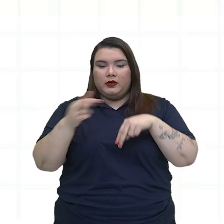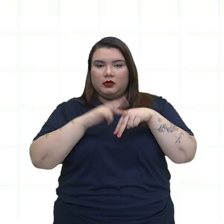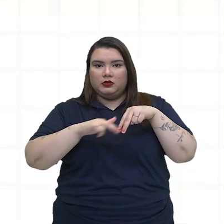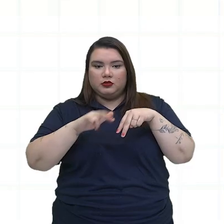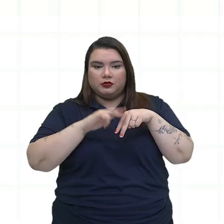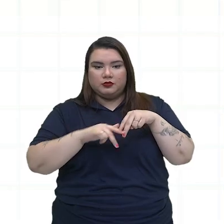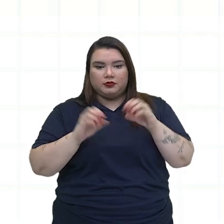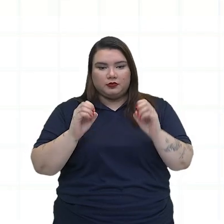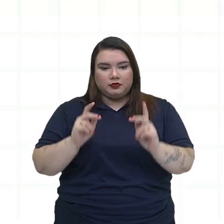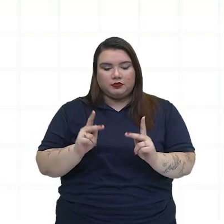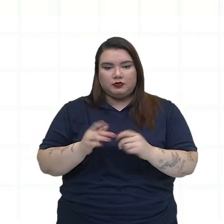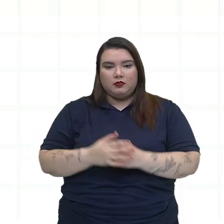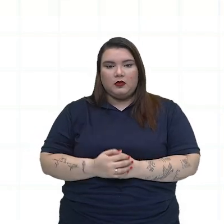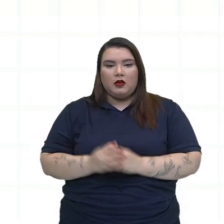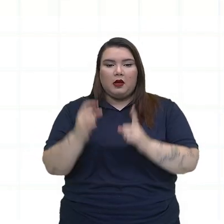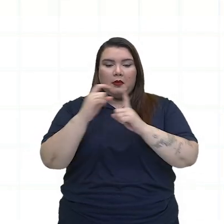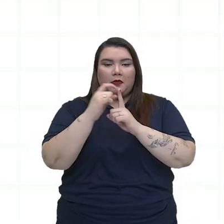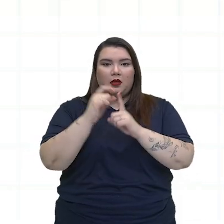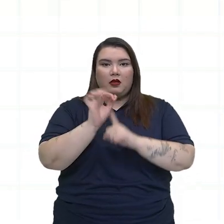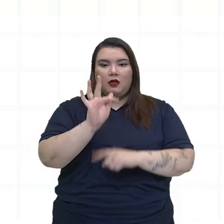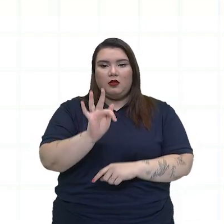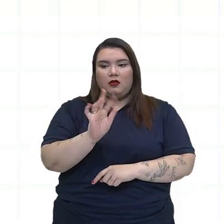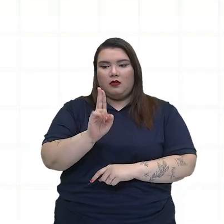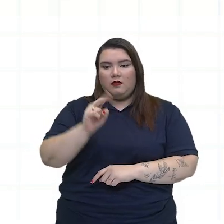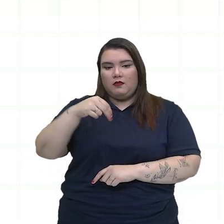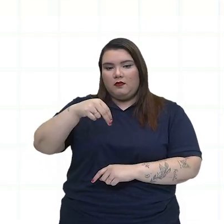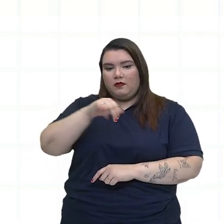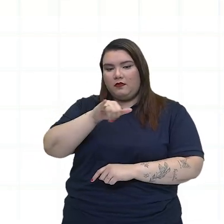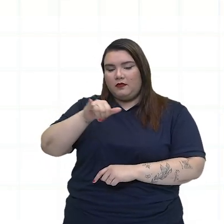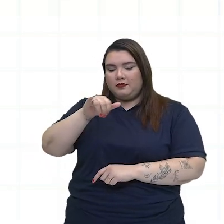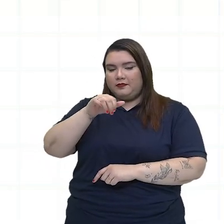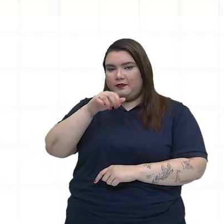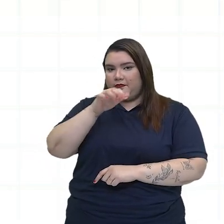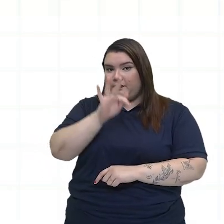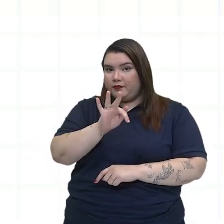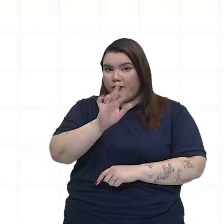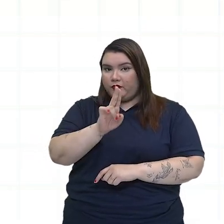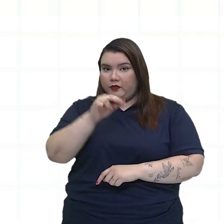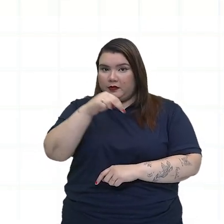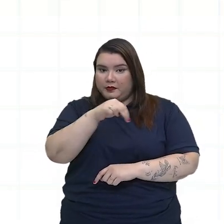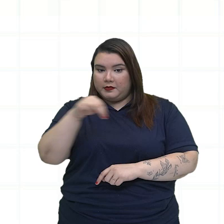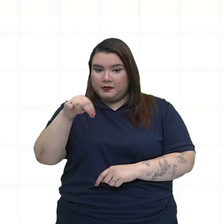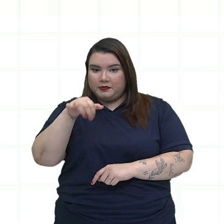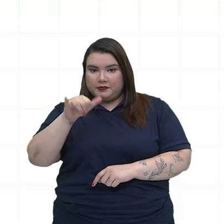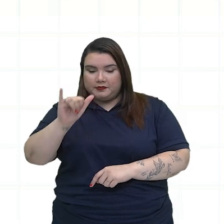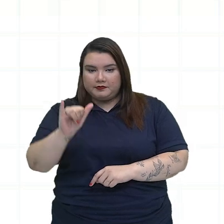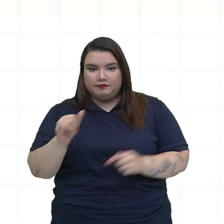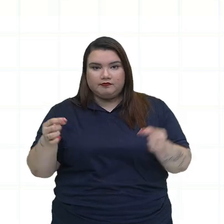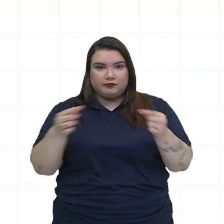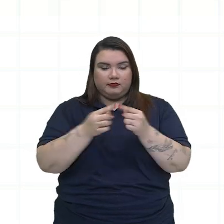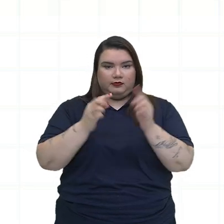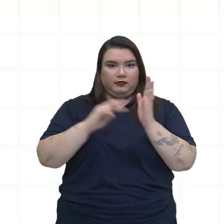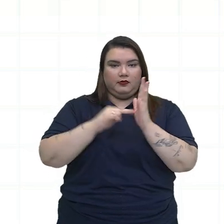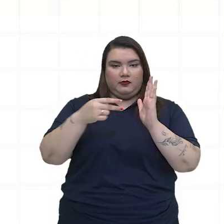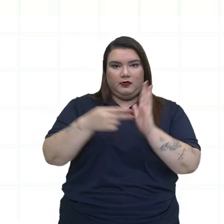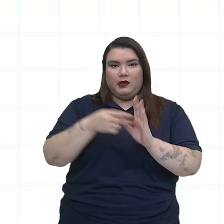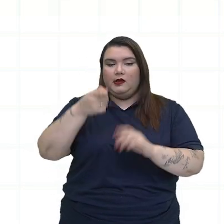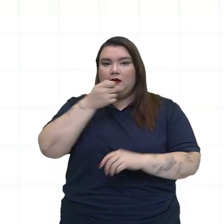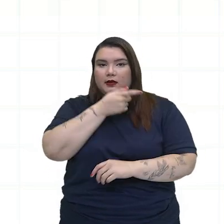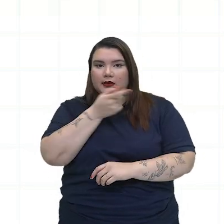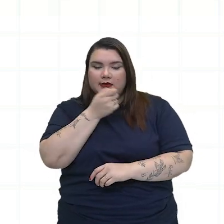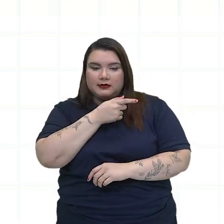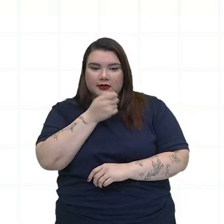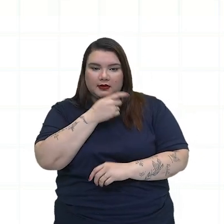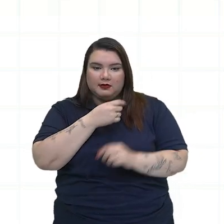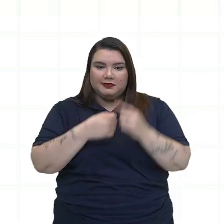Funny, funny. Quer dizer engraçado, ok? Funny, funny. Aqui